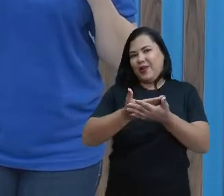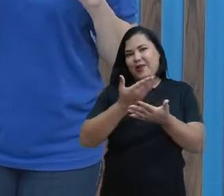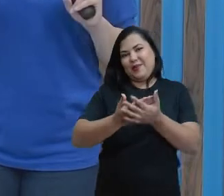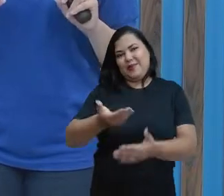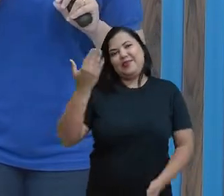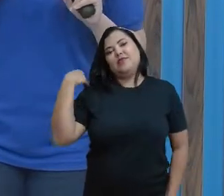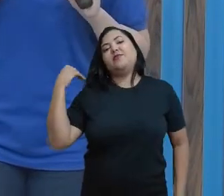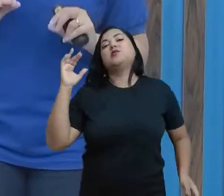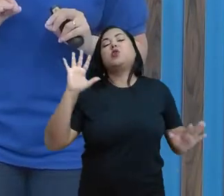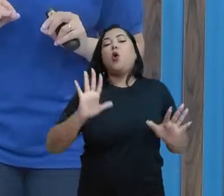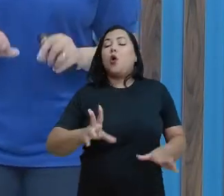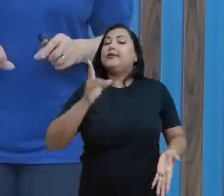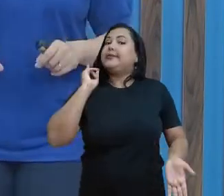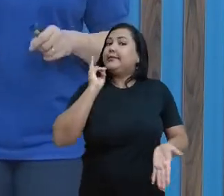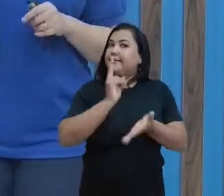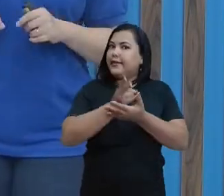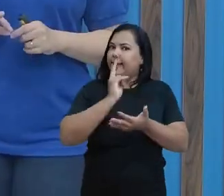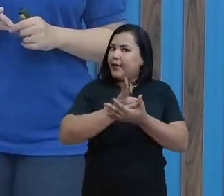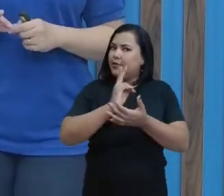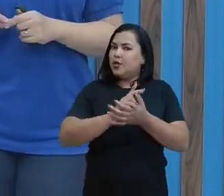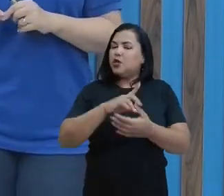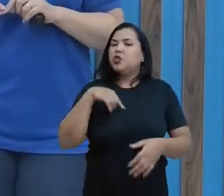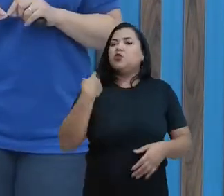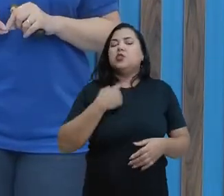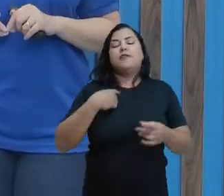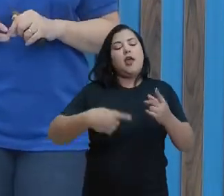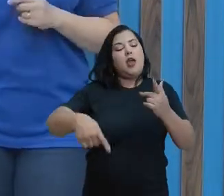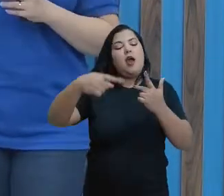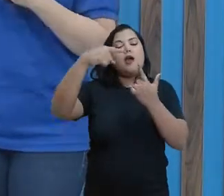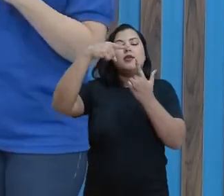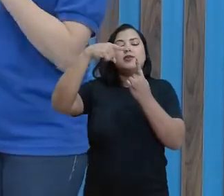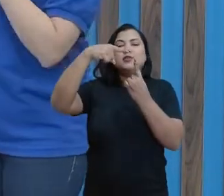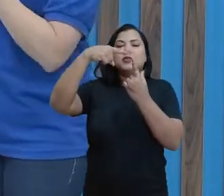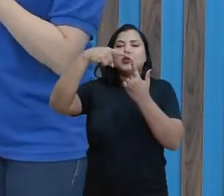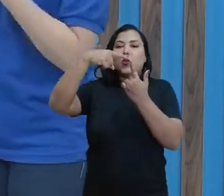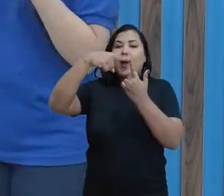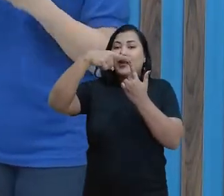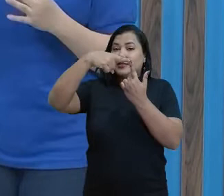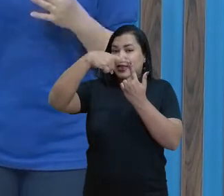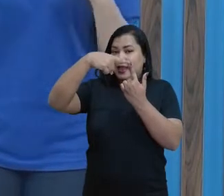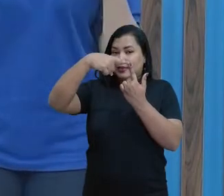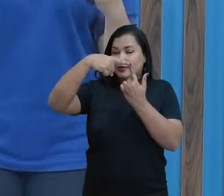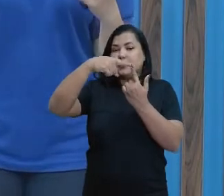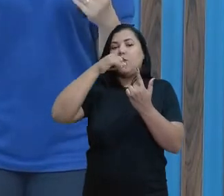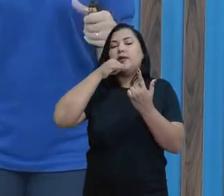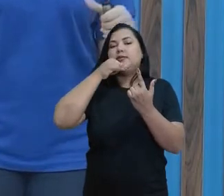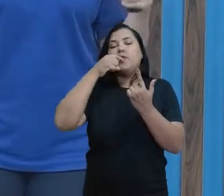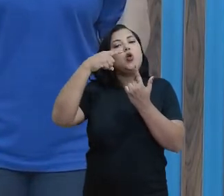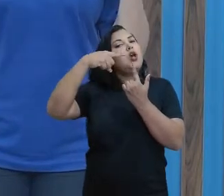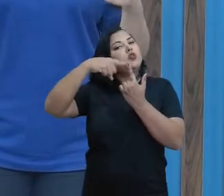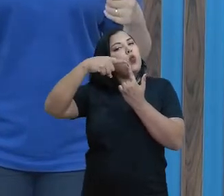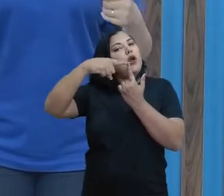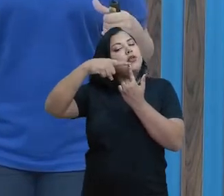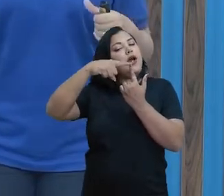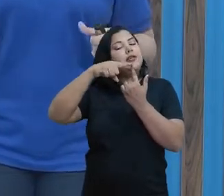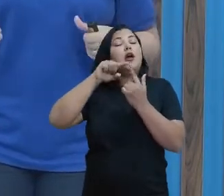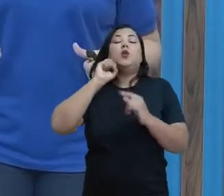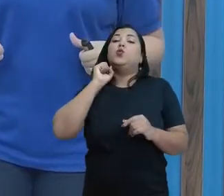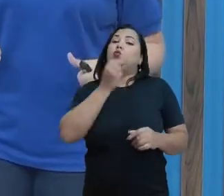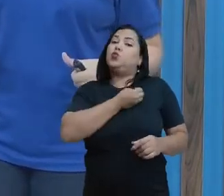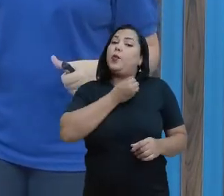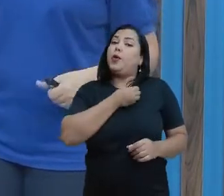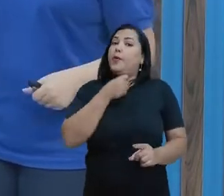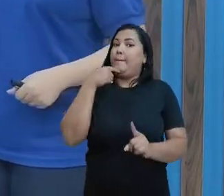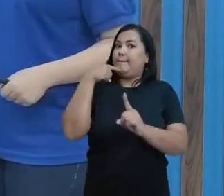gente, toda vez que a gente tiver a raiz quadrada, nesse caso a gente teve de um número positivo, então dá para calcular